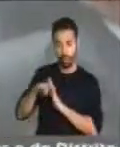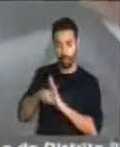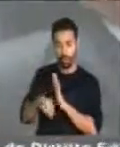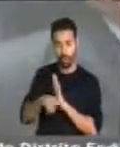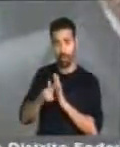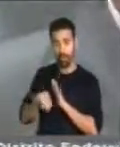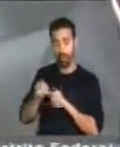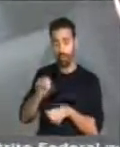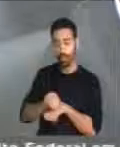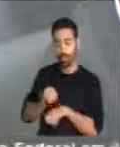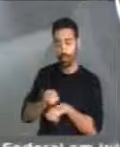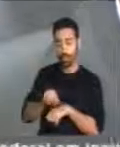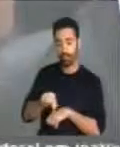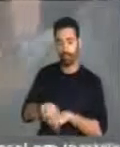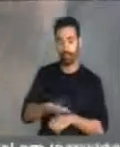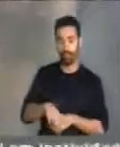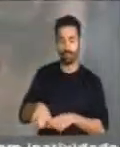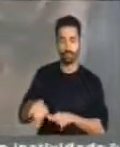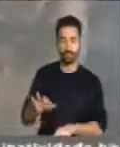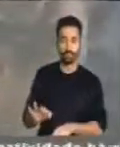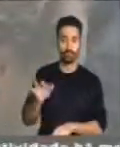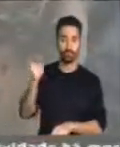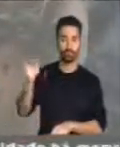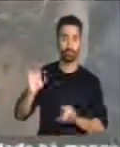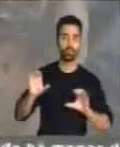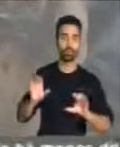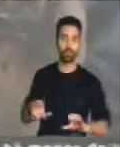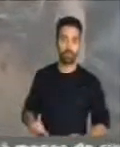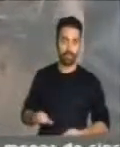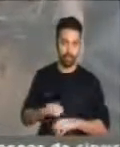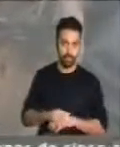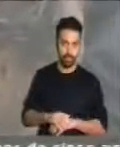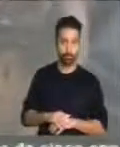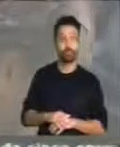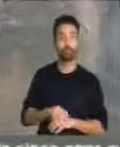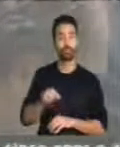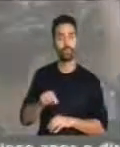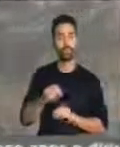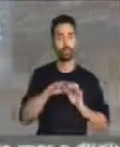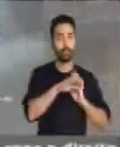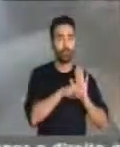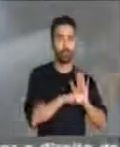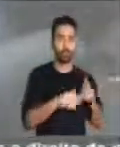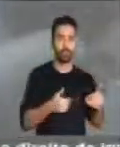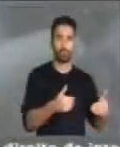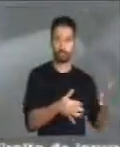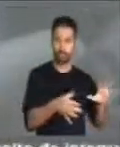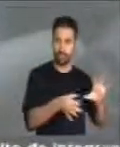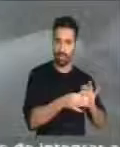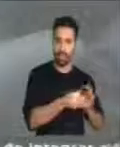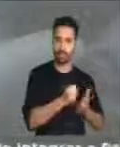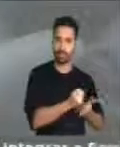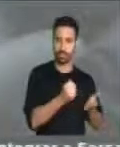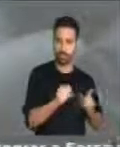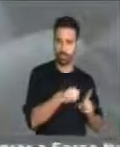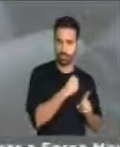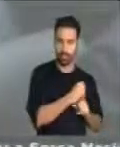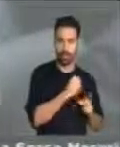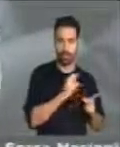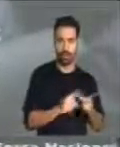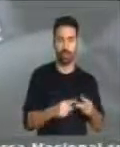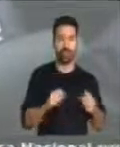desse ser, desse futuro cidadão, integrando os ministérios da Assistência Social, da Educação e